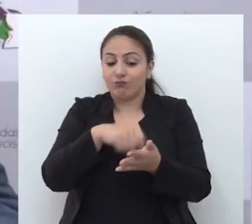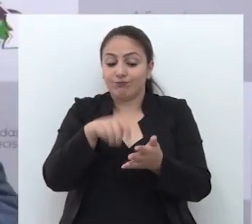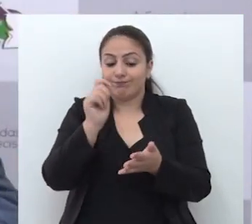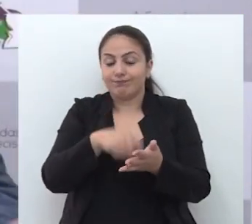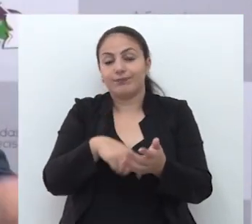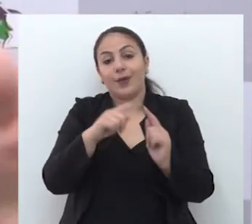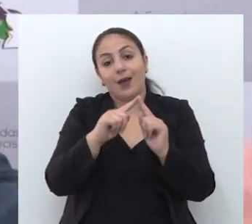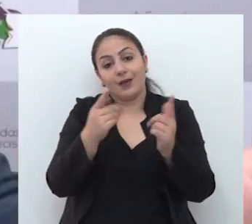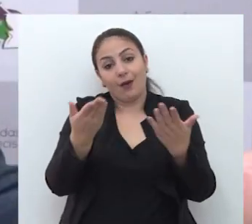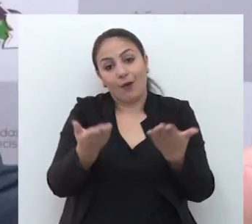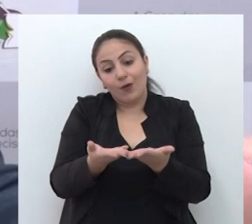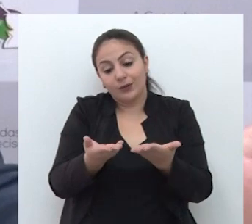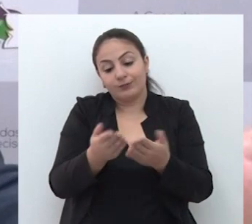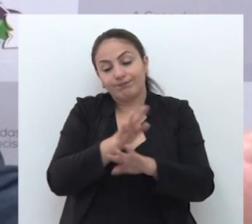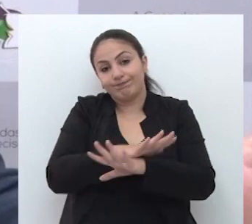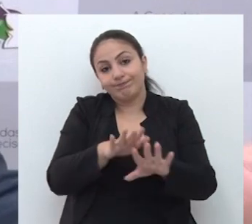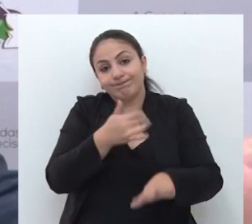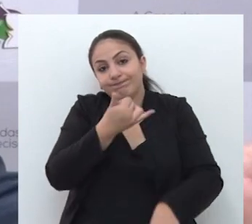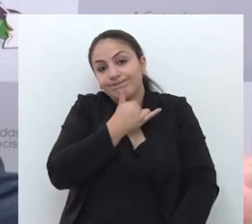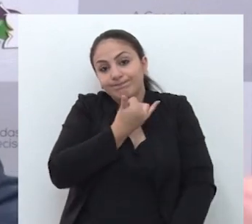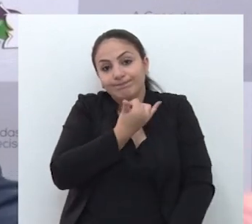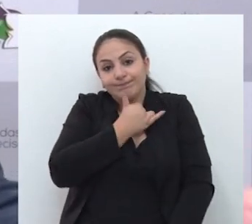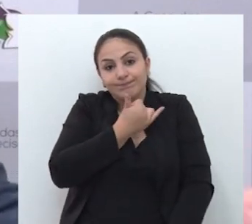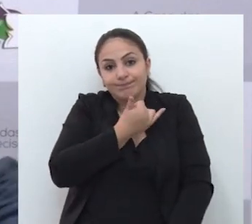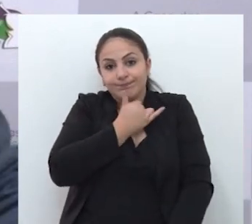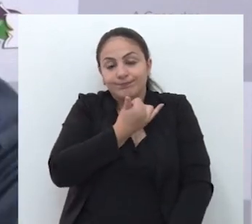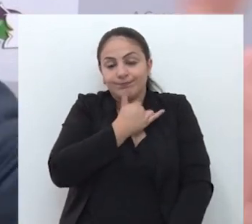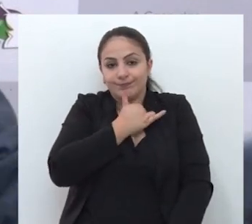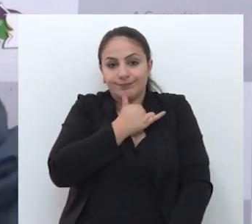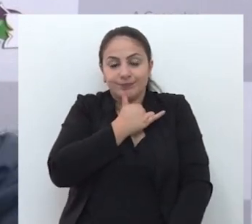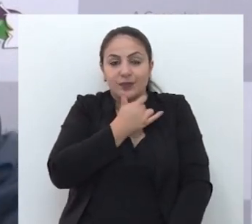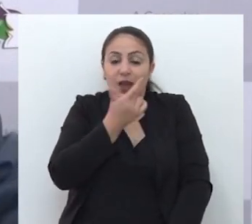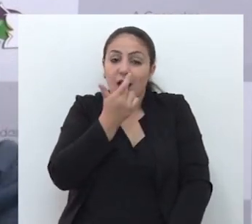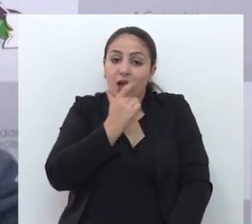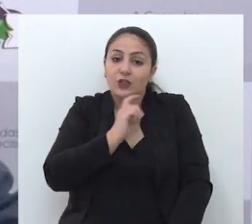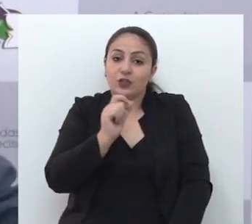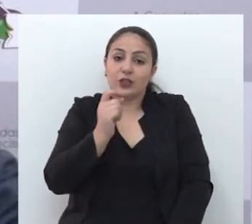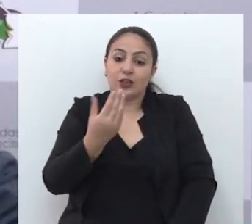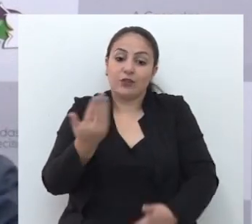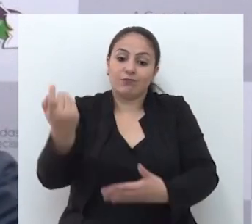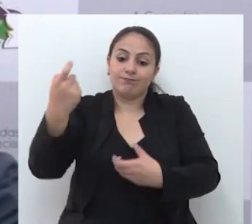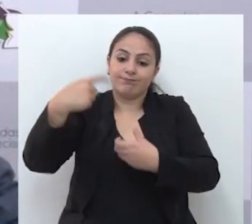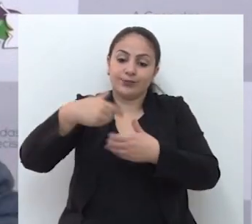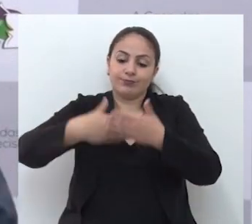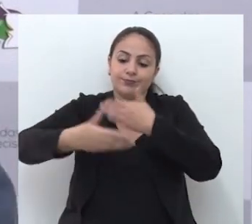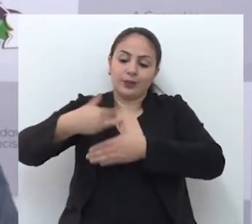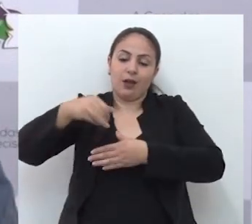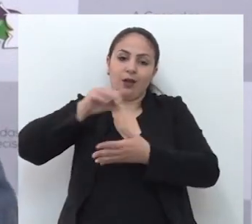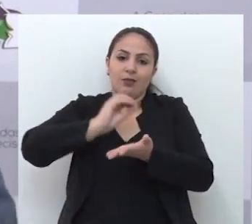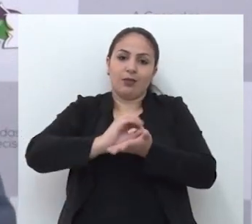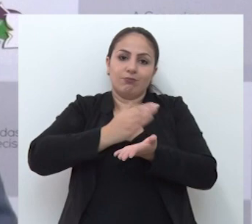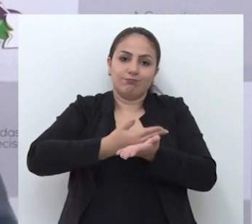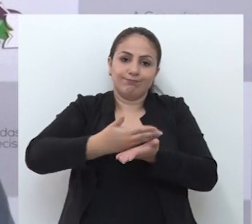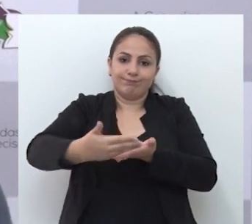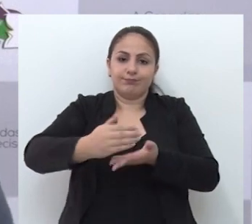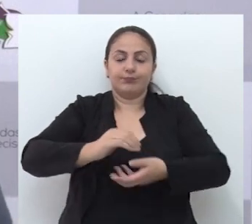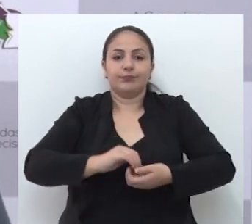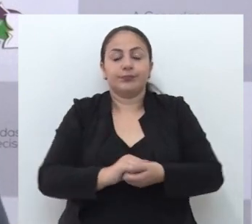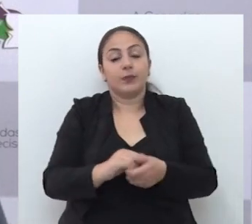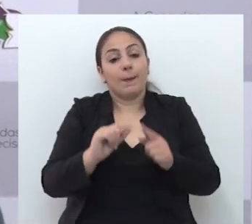assinar. E agora, lamentavelmente, acho que volta a estaca zero.